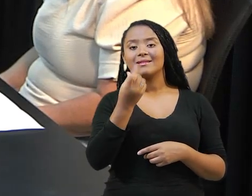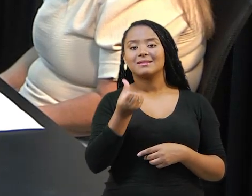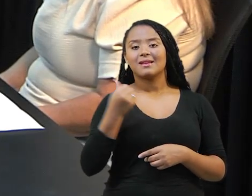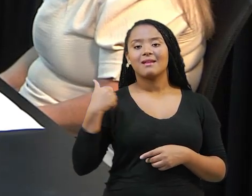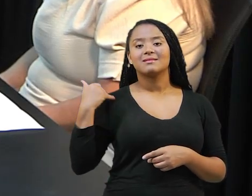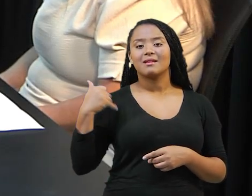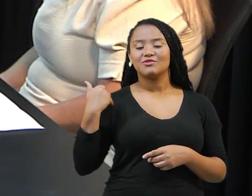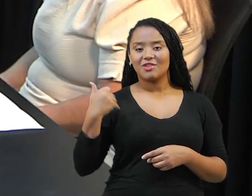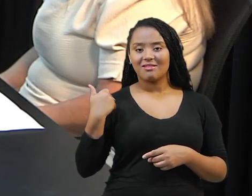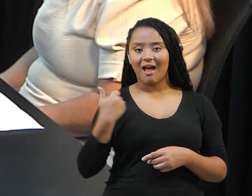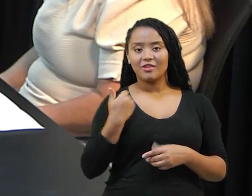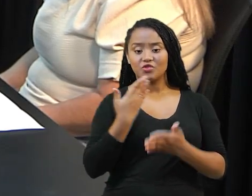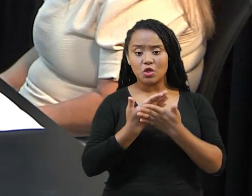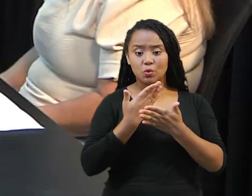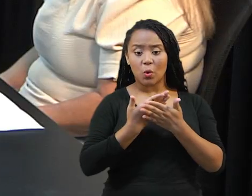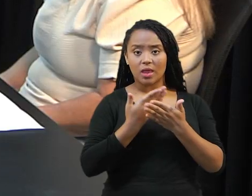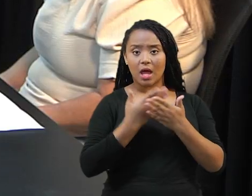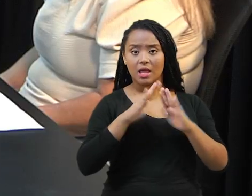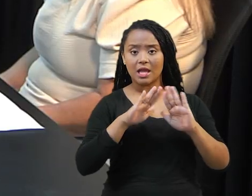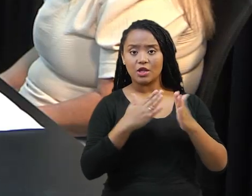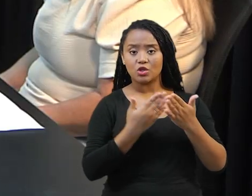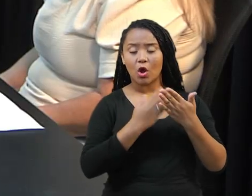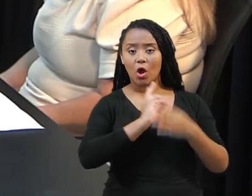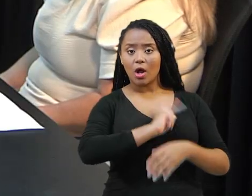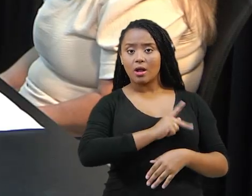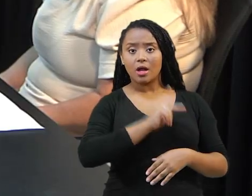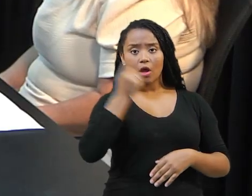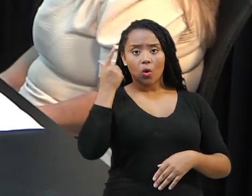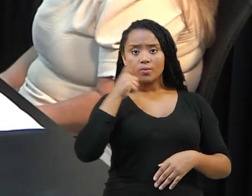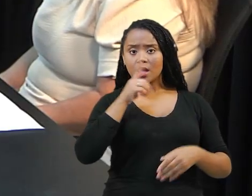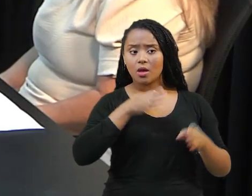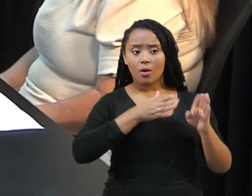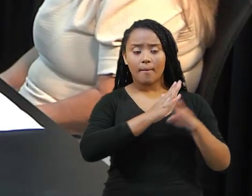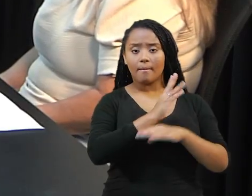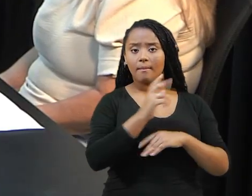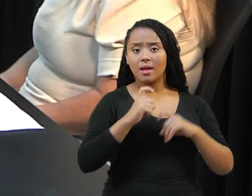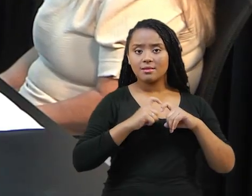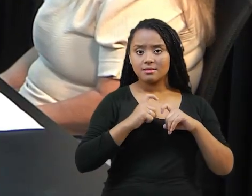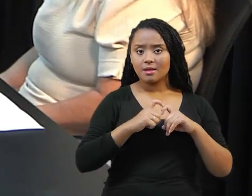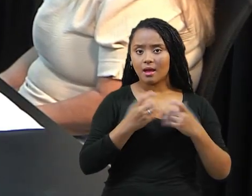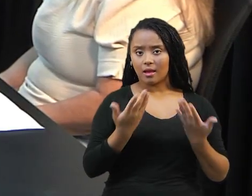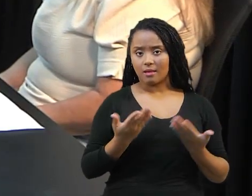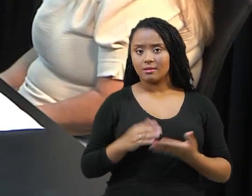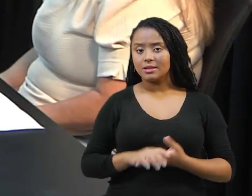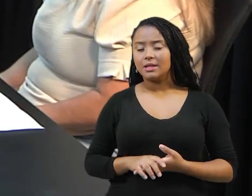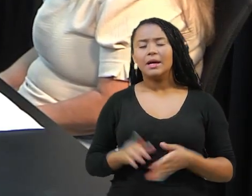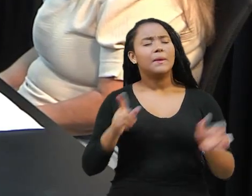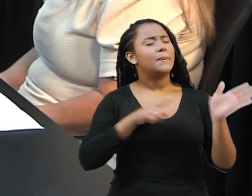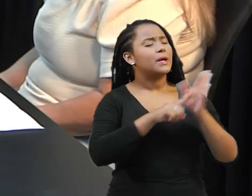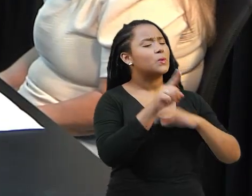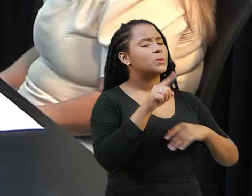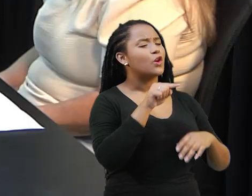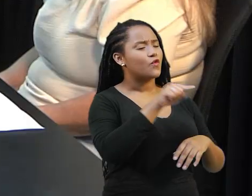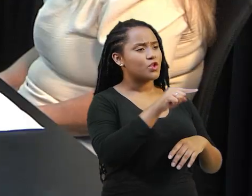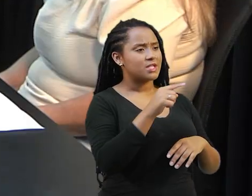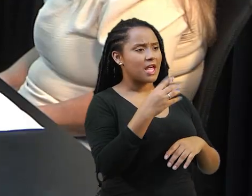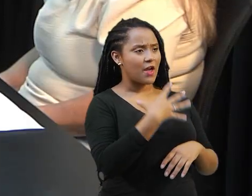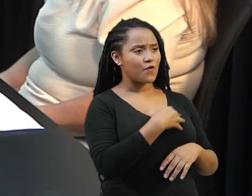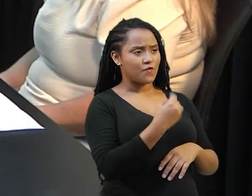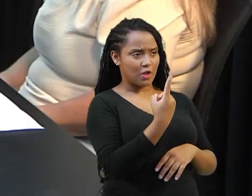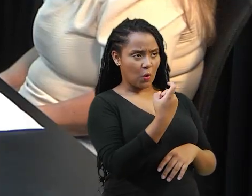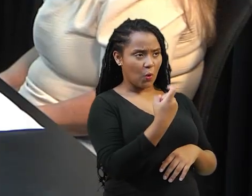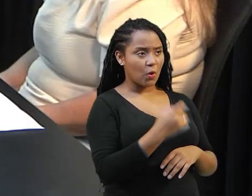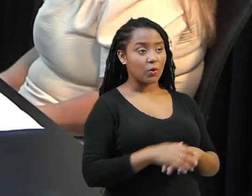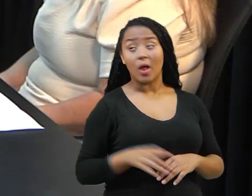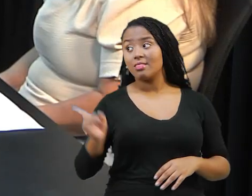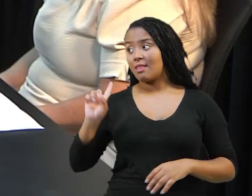está na escola pública e que passou em medicina, passa, né? Para medicina. Professor, o senhor era filho único? Não, eu era o mais velho. Eu sou o mais